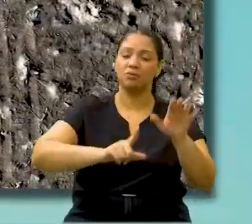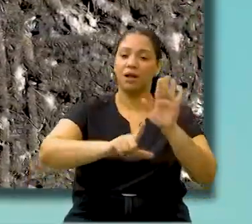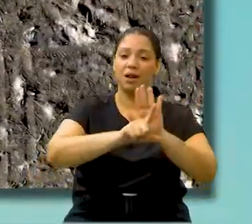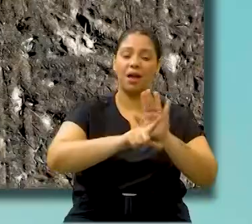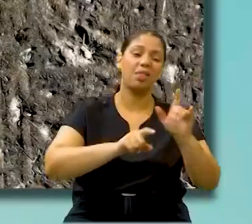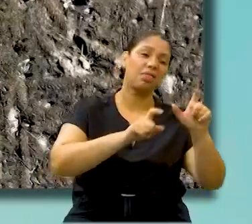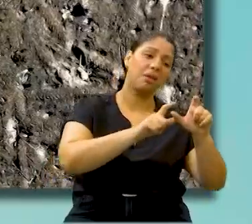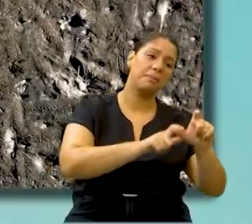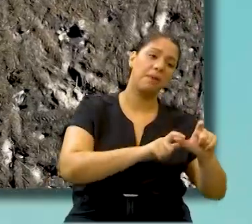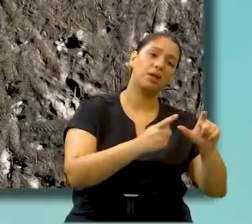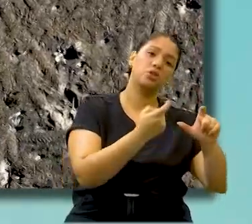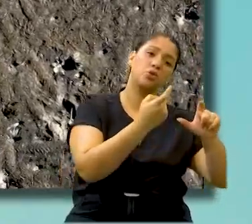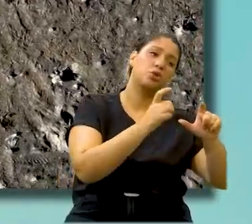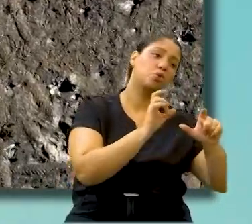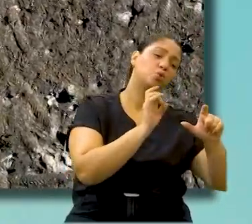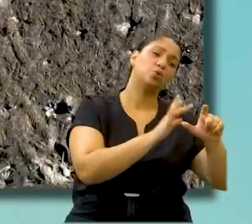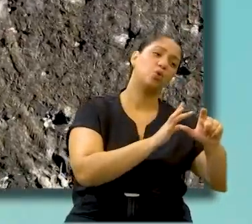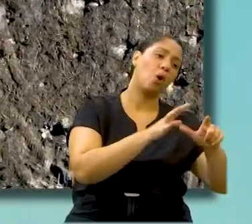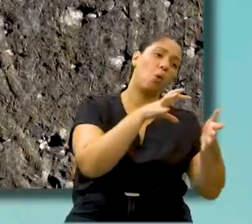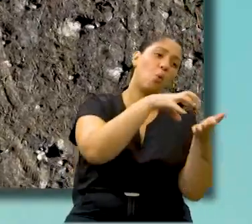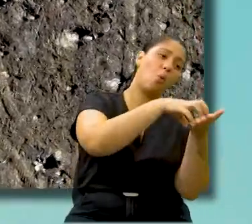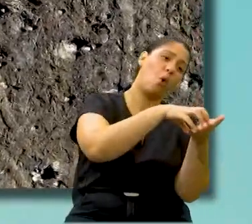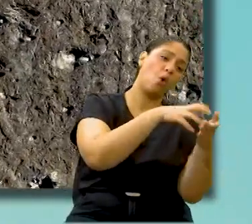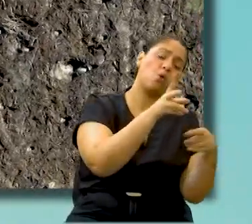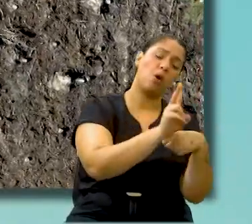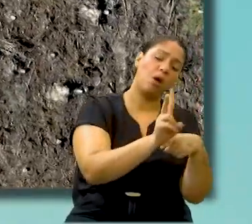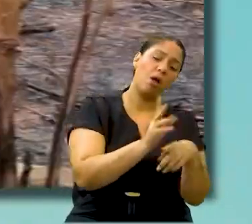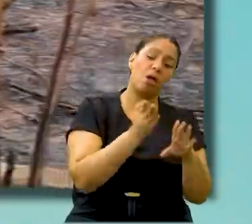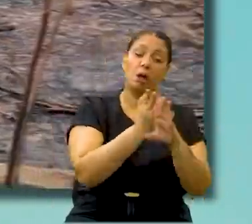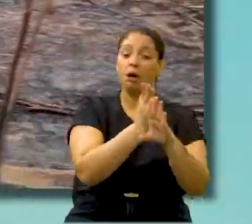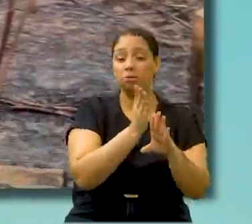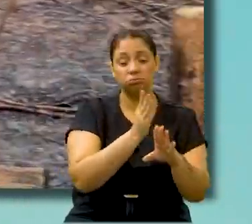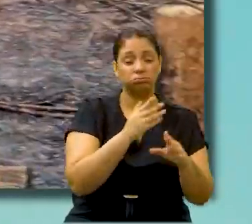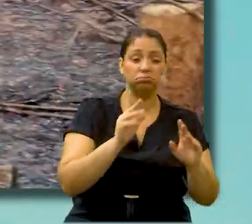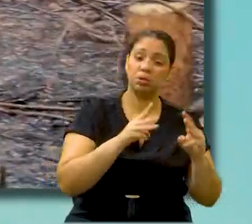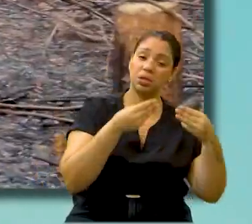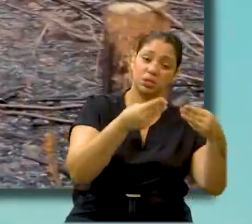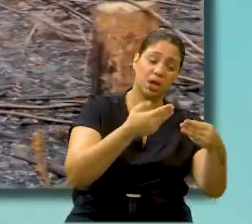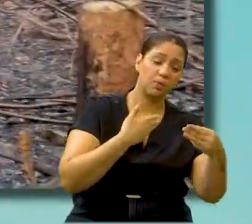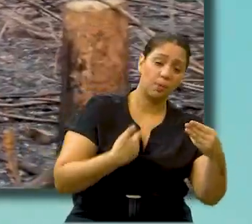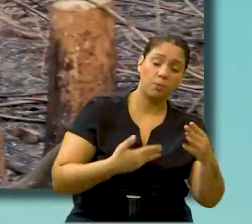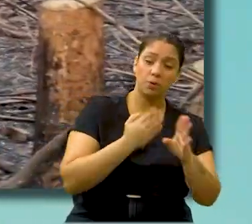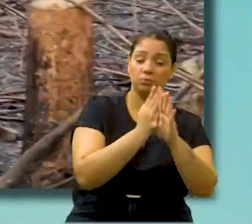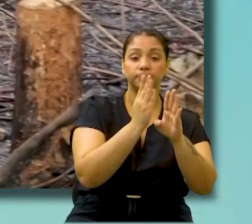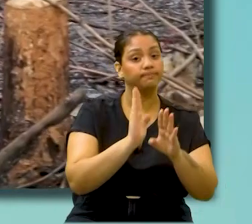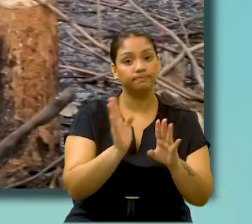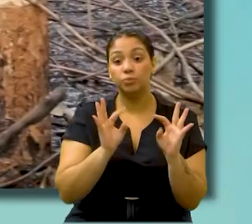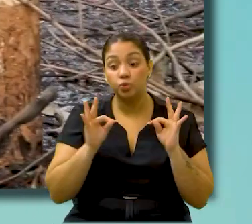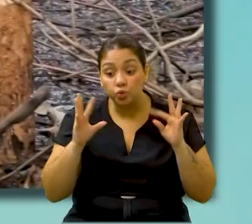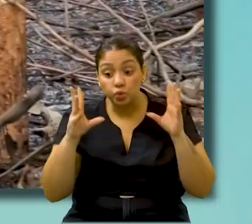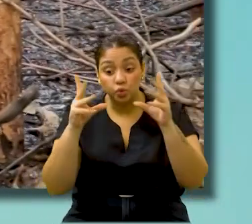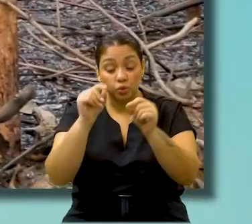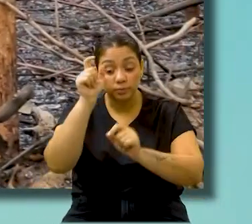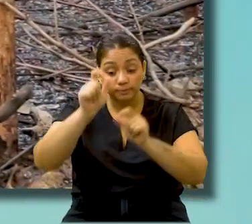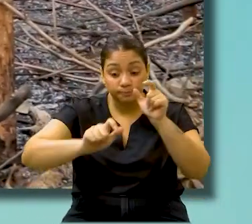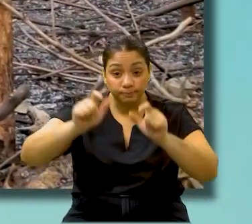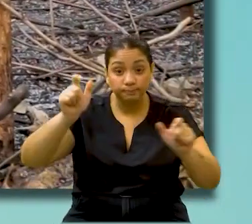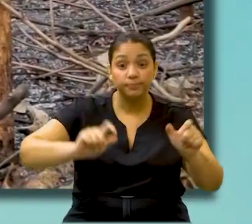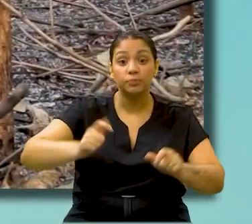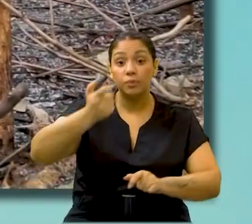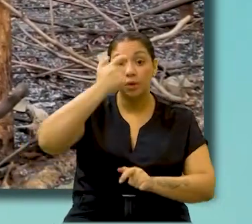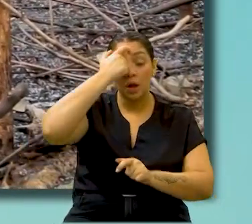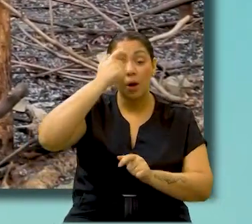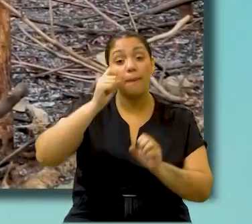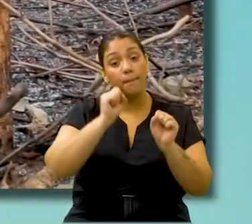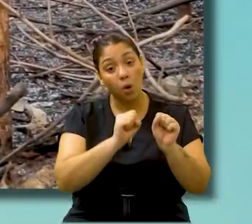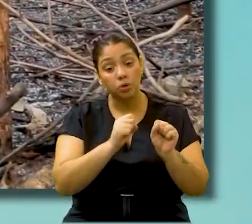A gente não dependa unicamente de um órgão identificar ou do Ministério Público, então, para que todo mundo